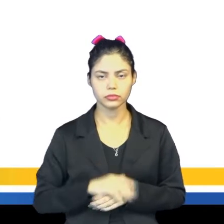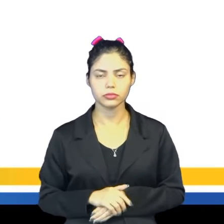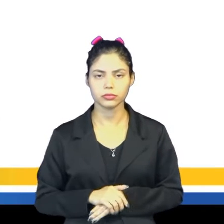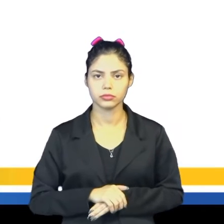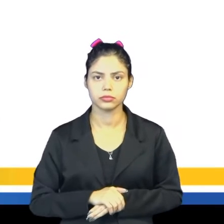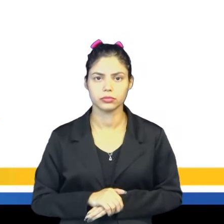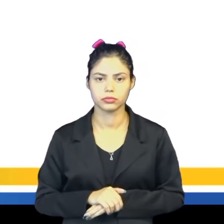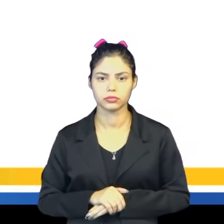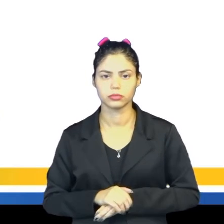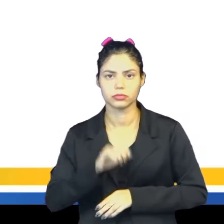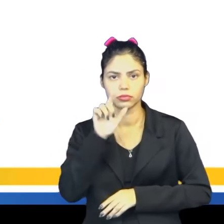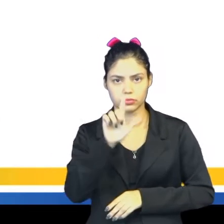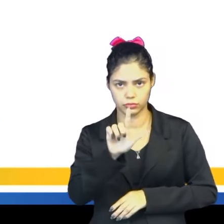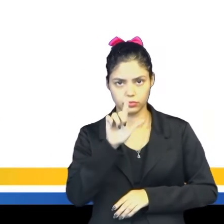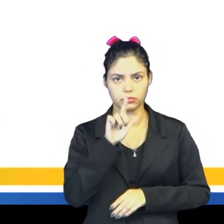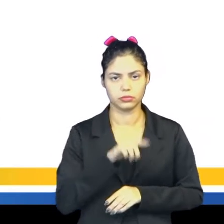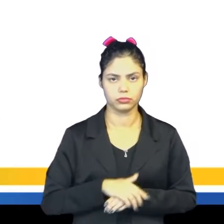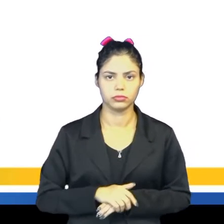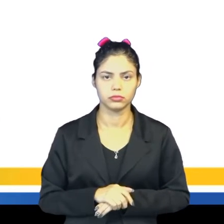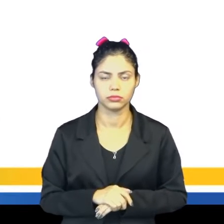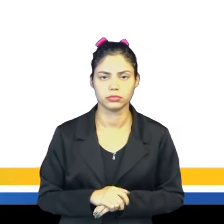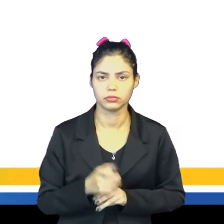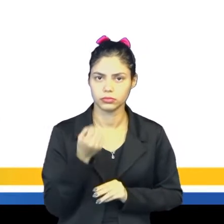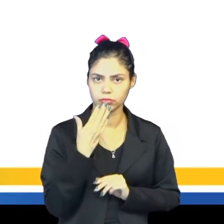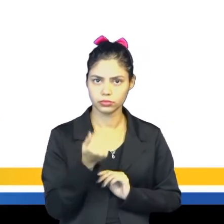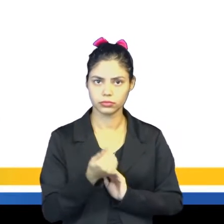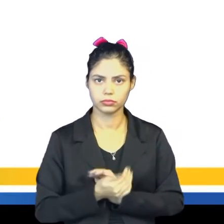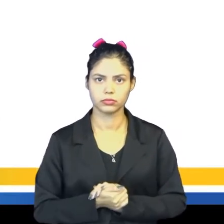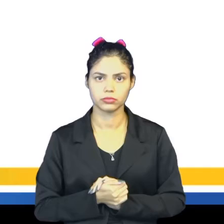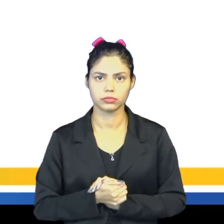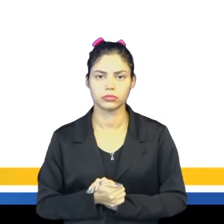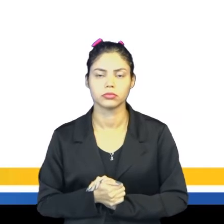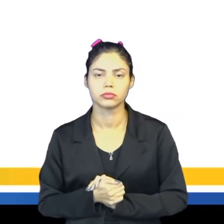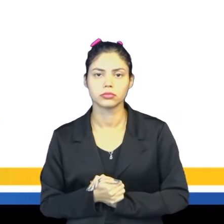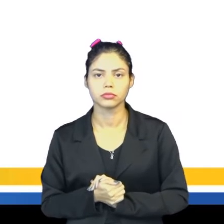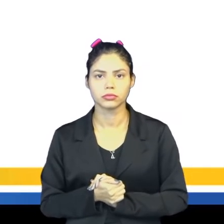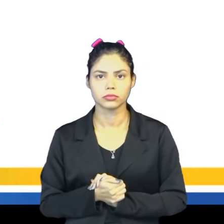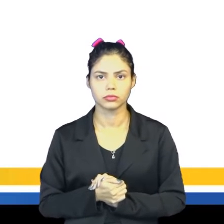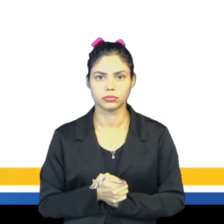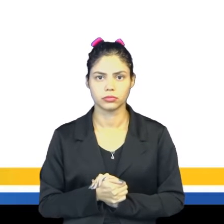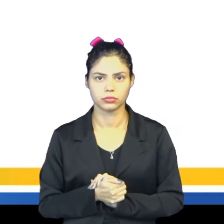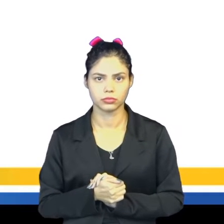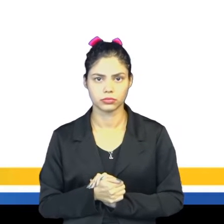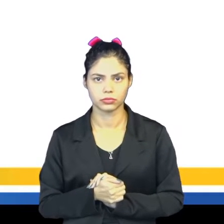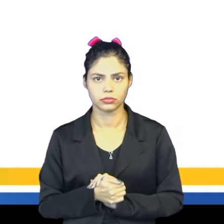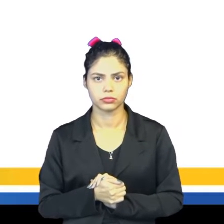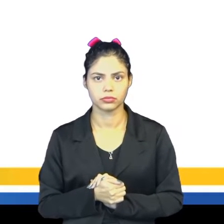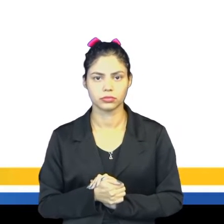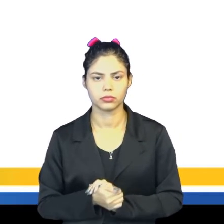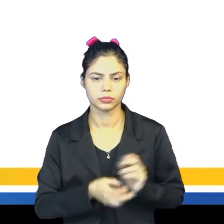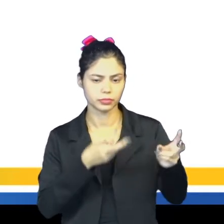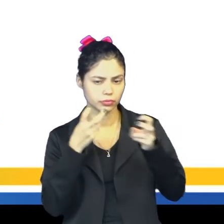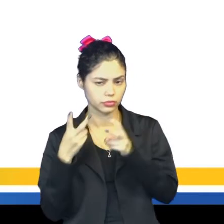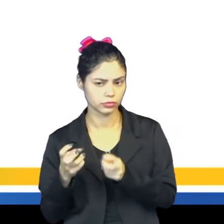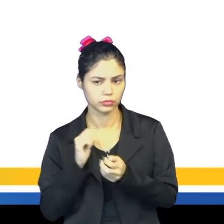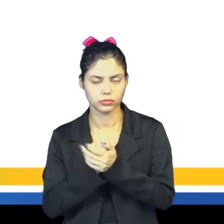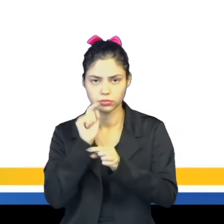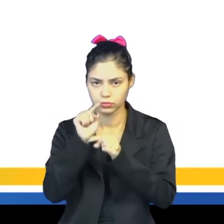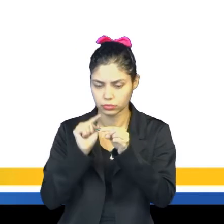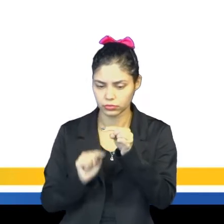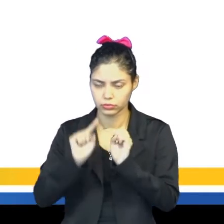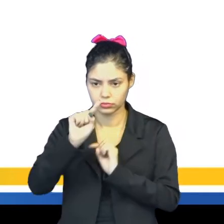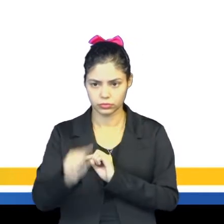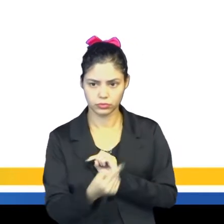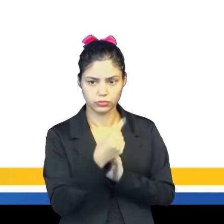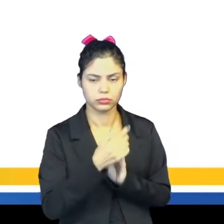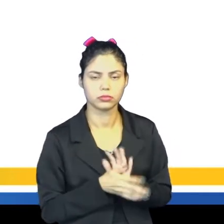0,03 litros. Tudo bem? Então, olha aí. Note que dividir